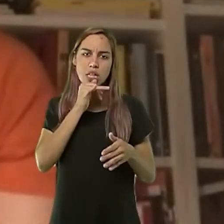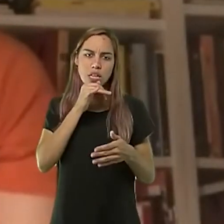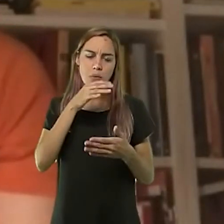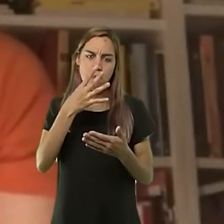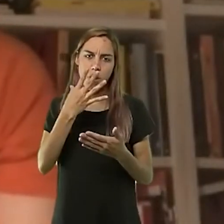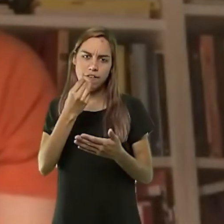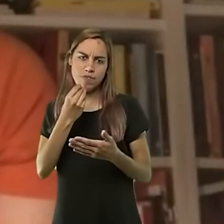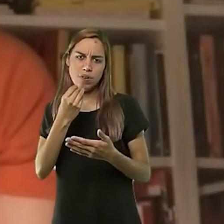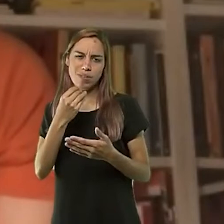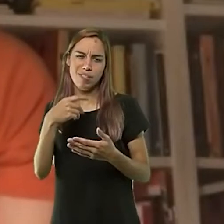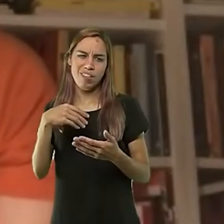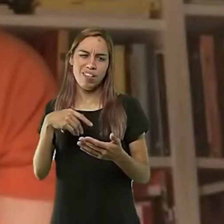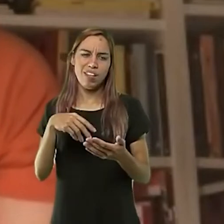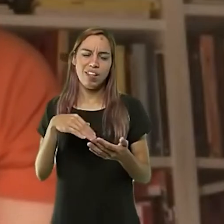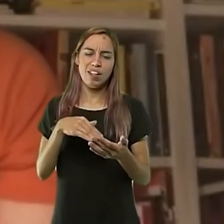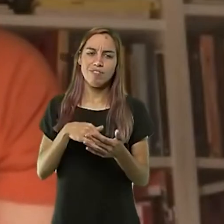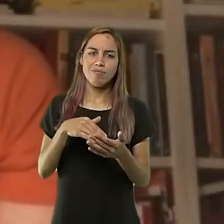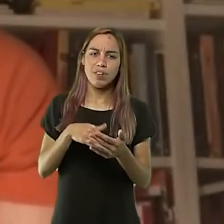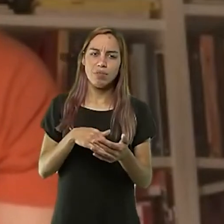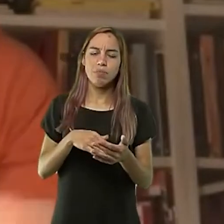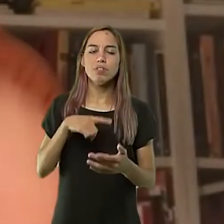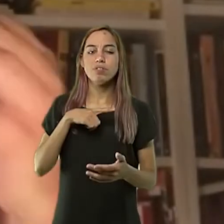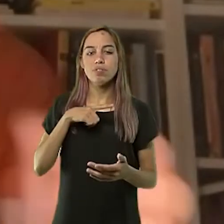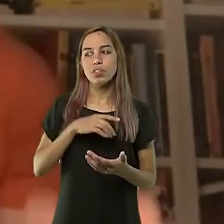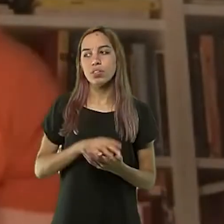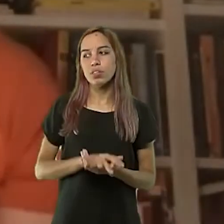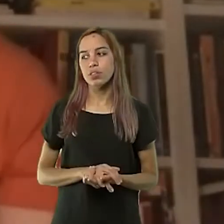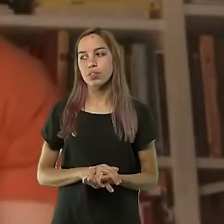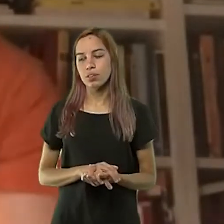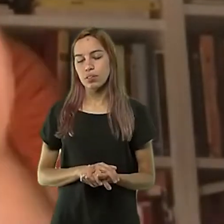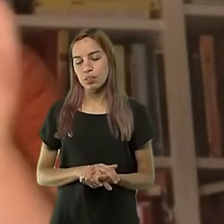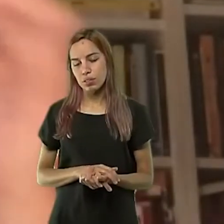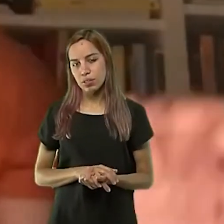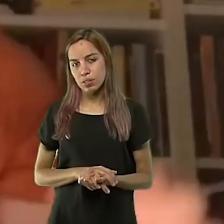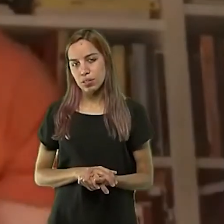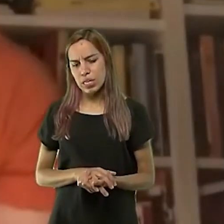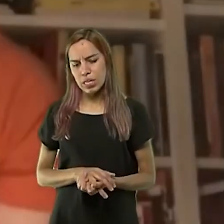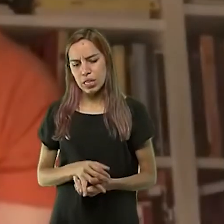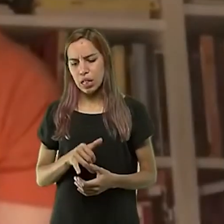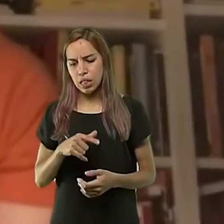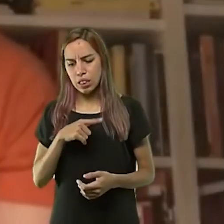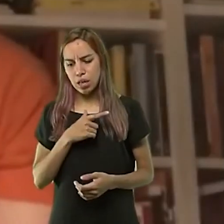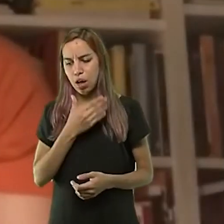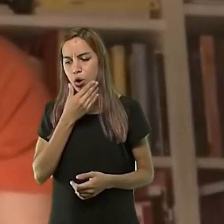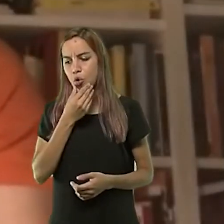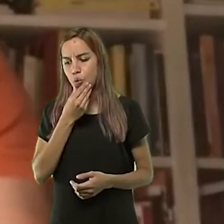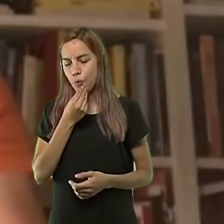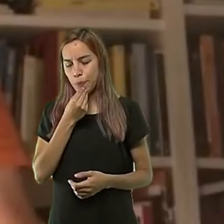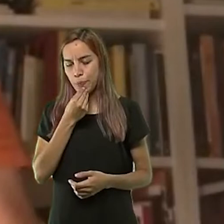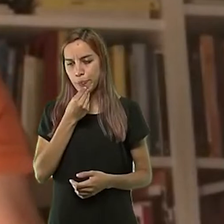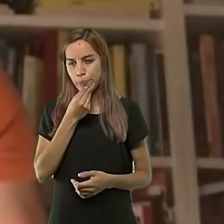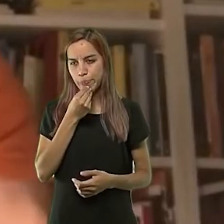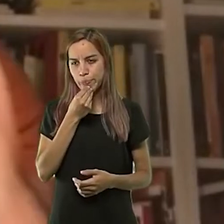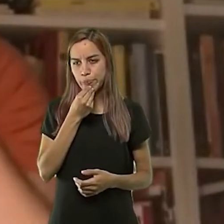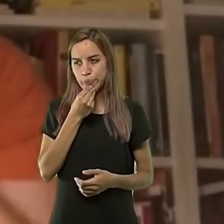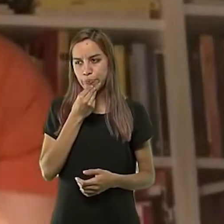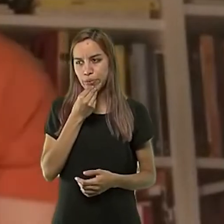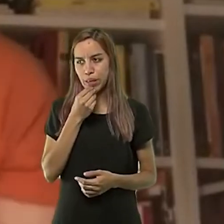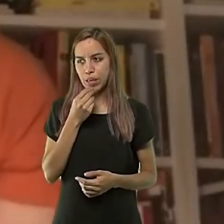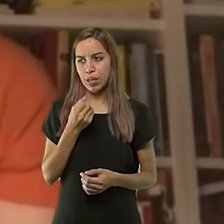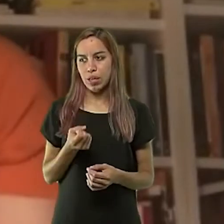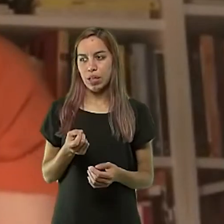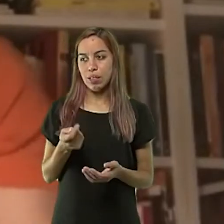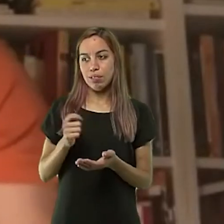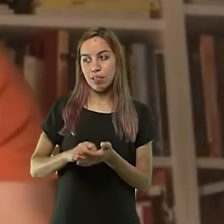do Milor Fernandes que eu gosto muito e que cito sempre nestas alturas, porque acho que é paradigmático